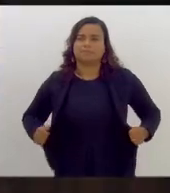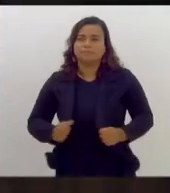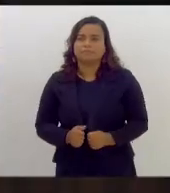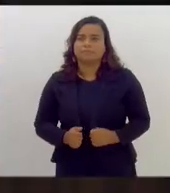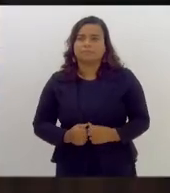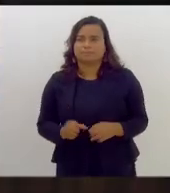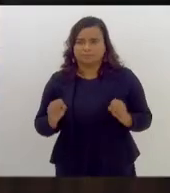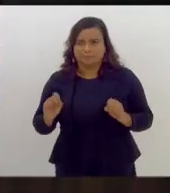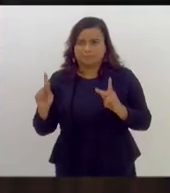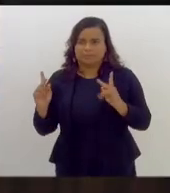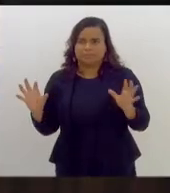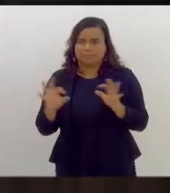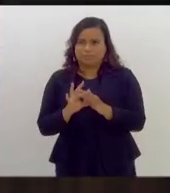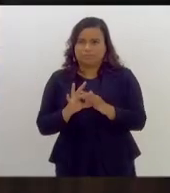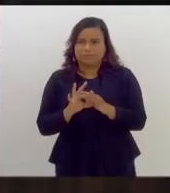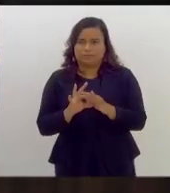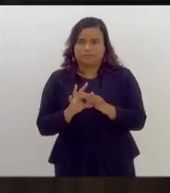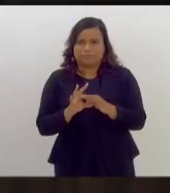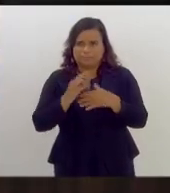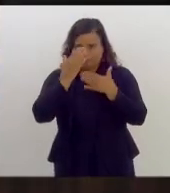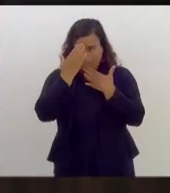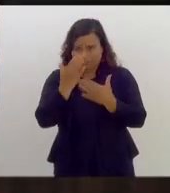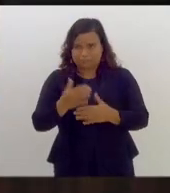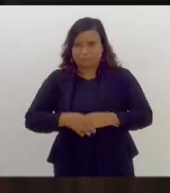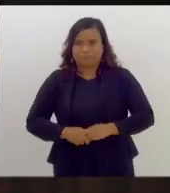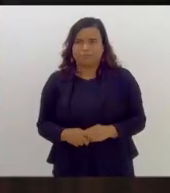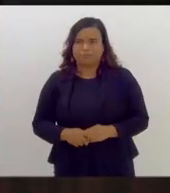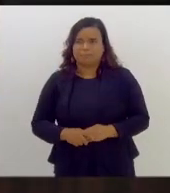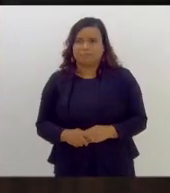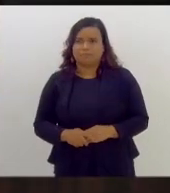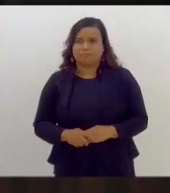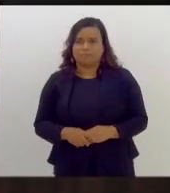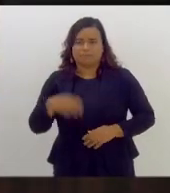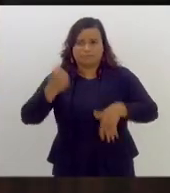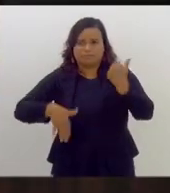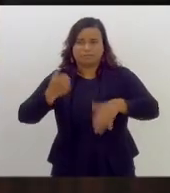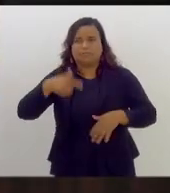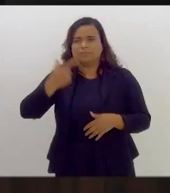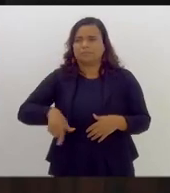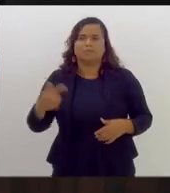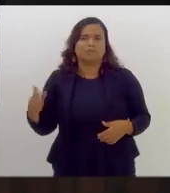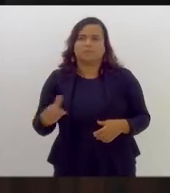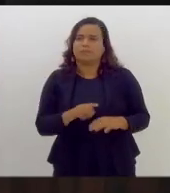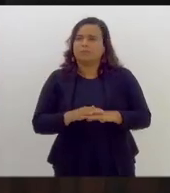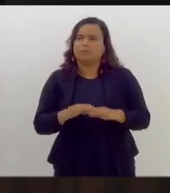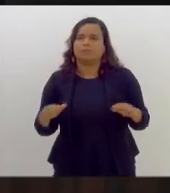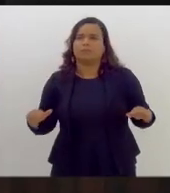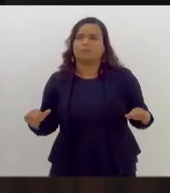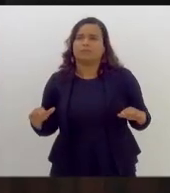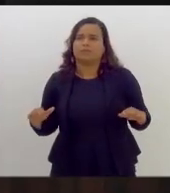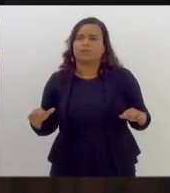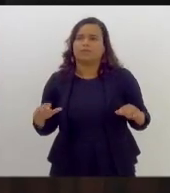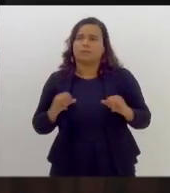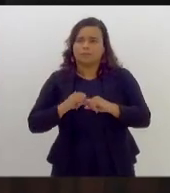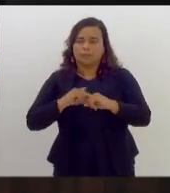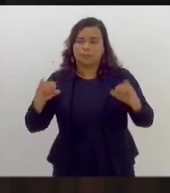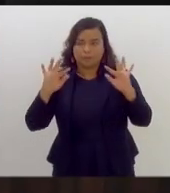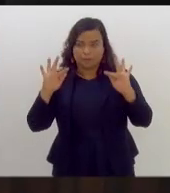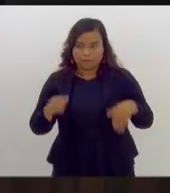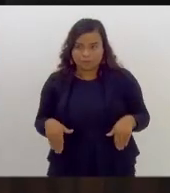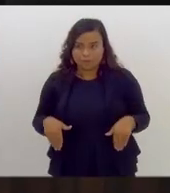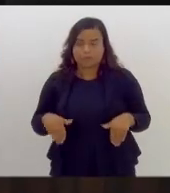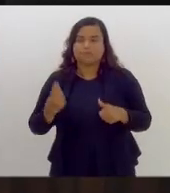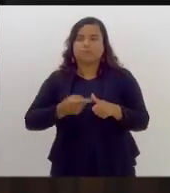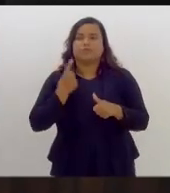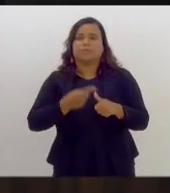Tá ok. Obrigado. Não havendo mais quem queira fazer uso da palavra, declaro encerrado